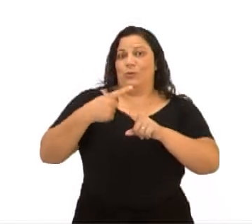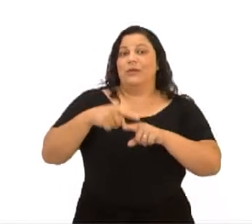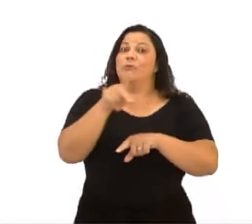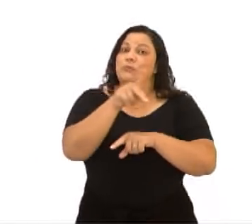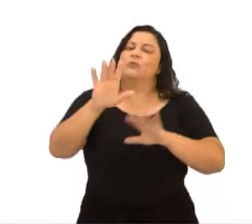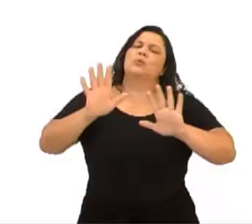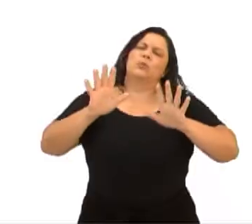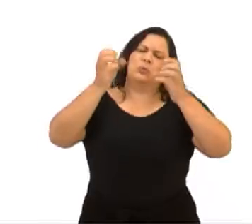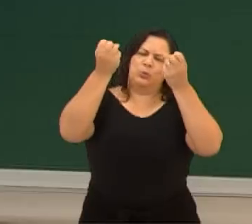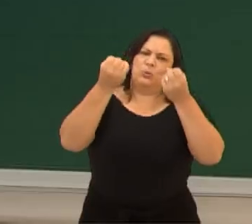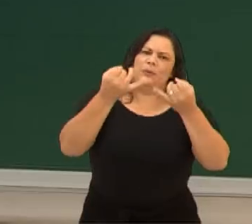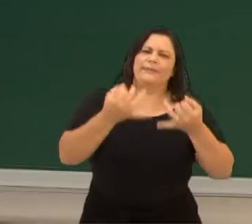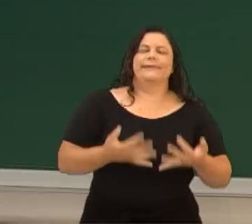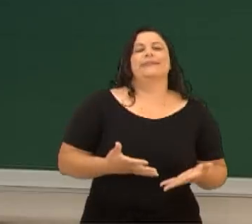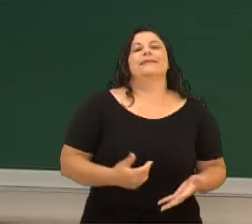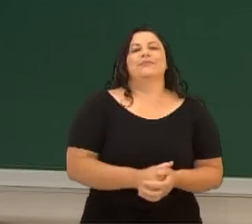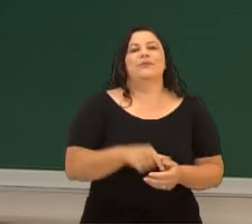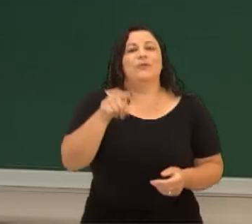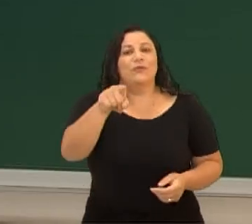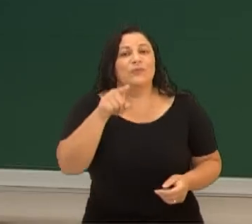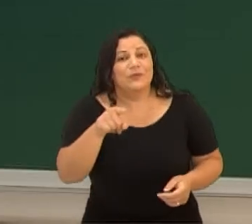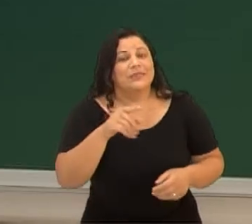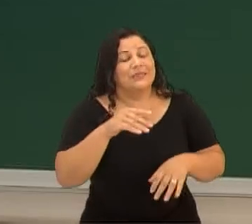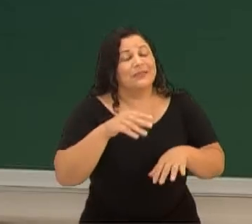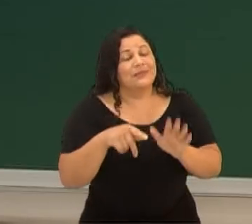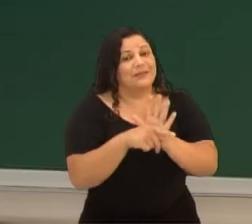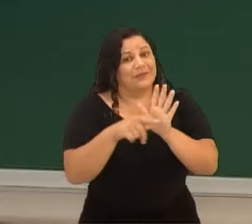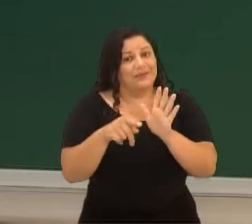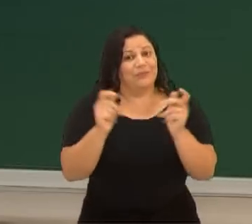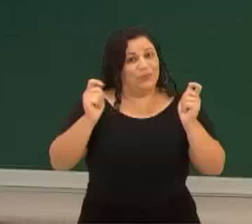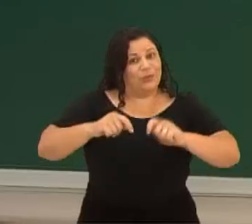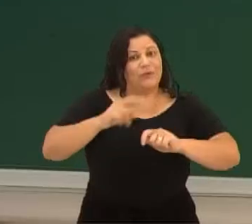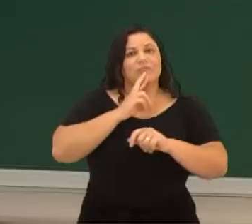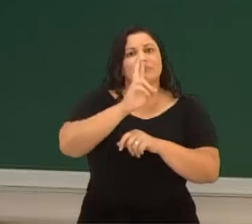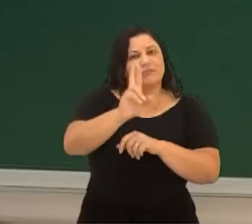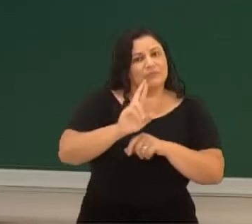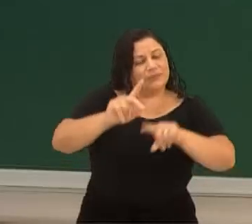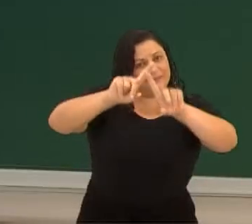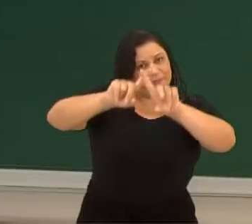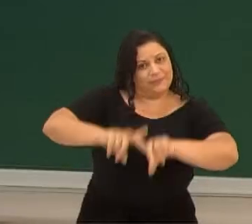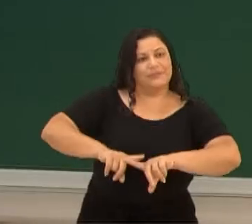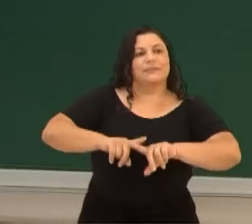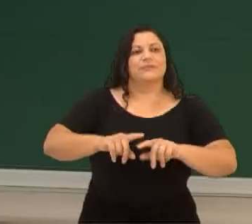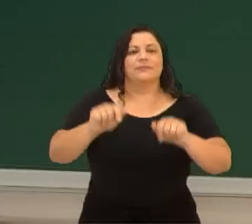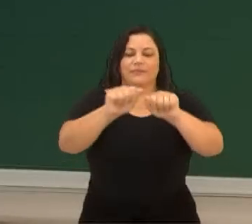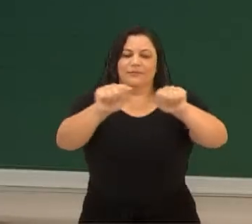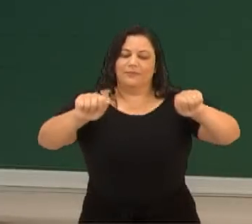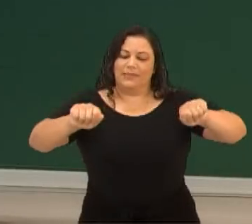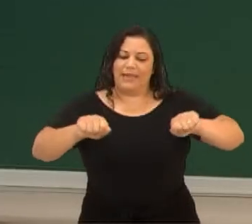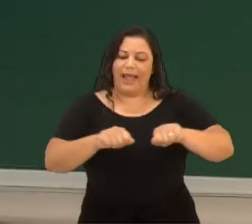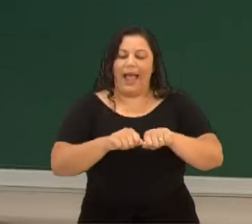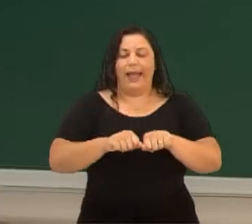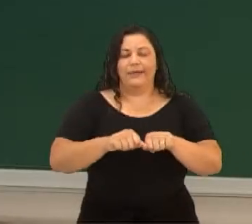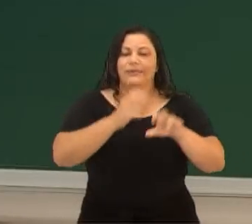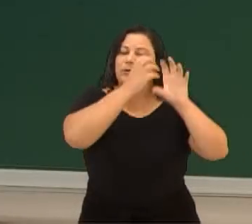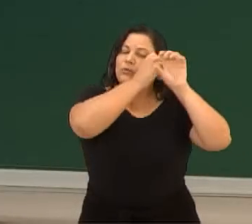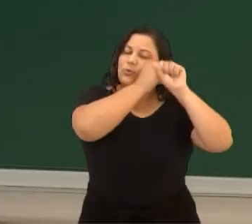no quadro, vocês resolvendo essa multiplicação certinho, vão encontrar que a área do dormitório 1